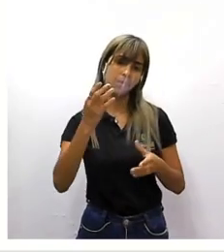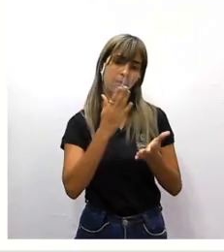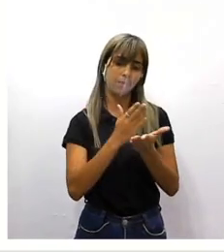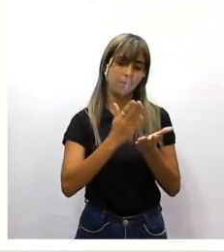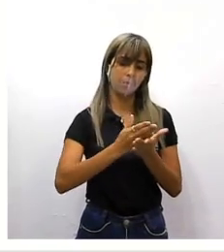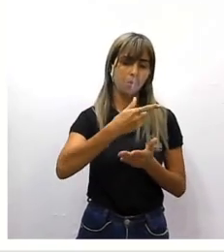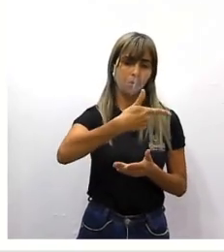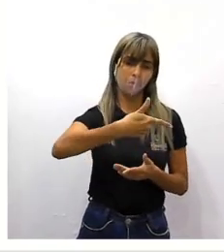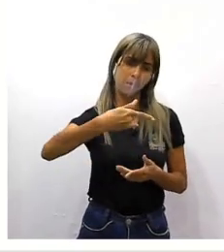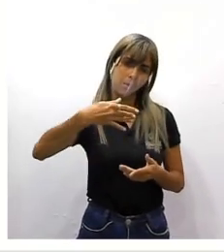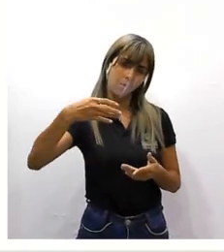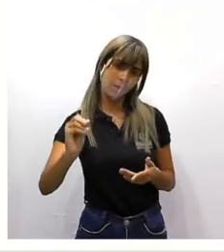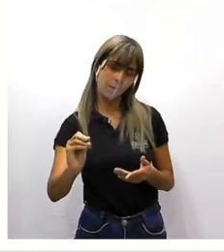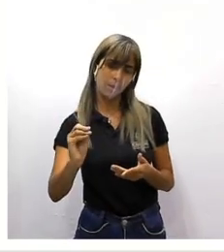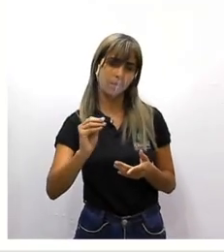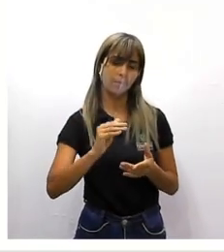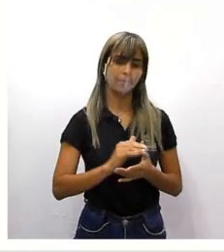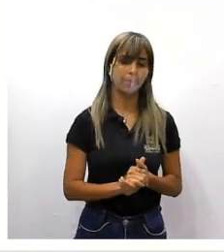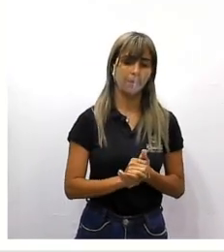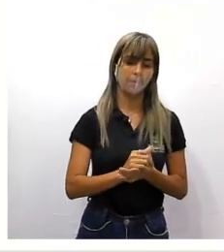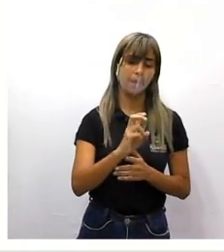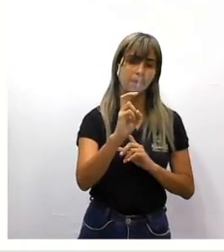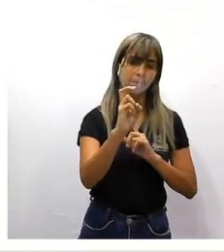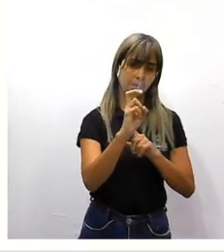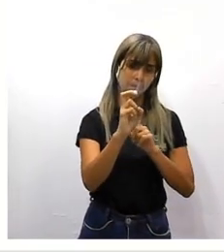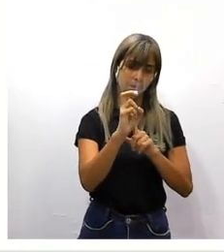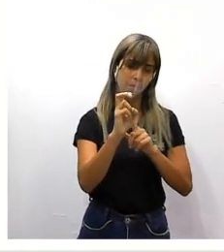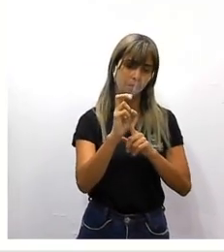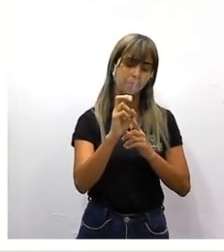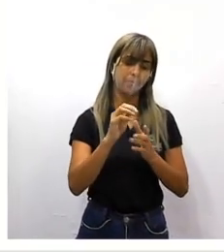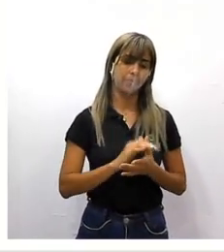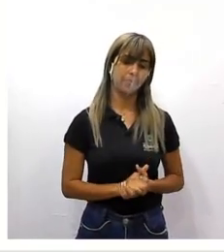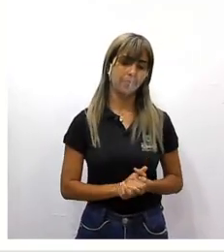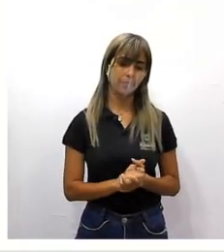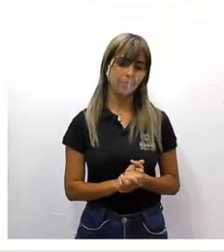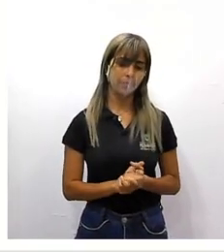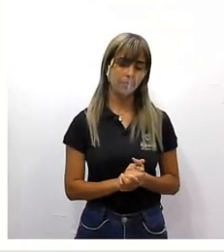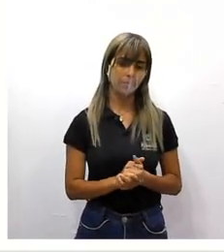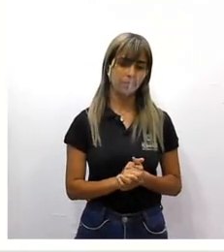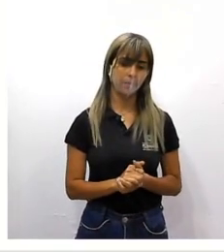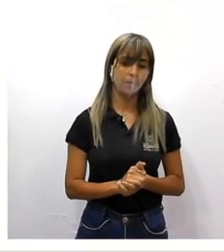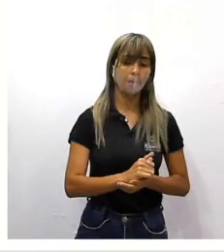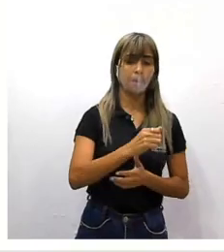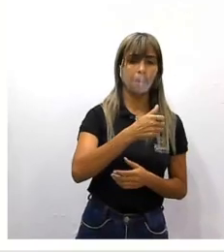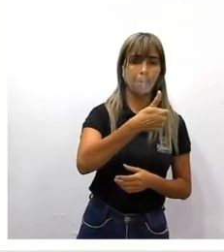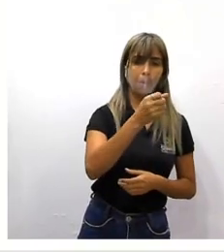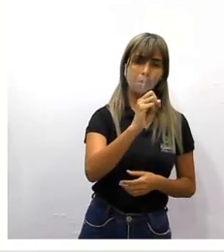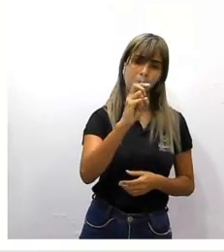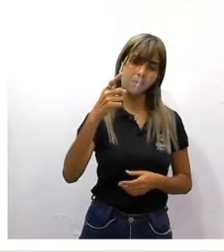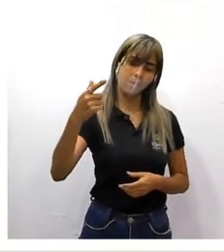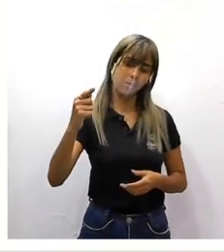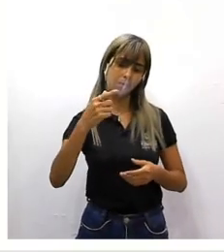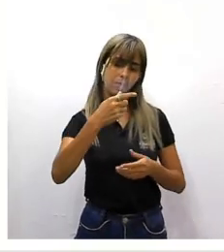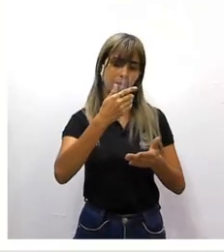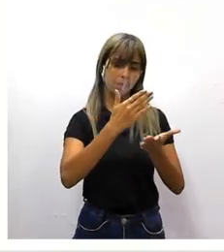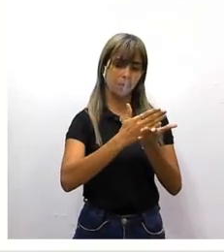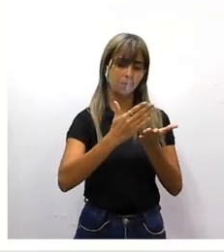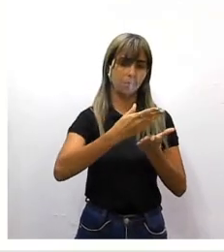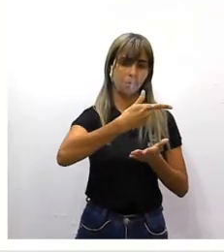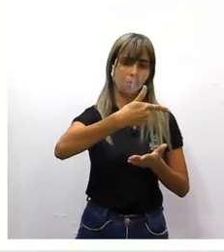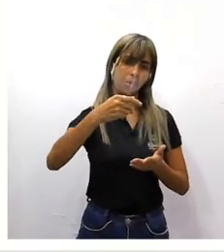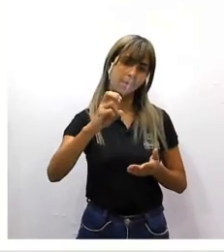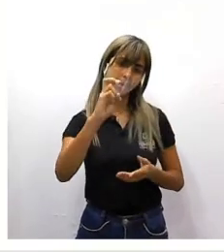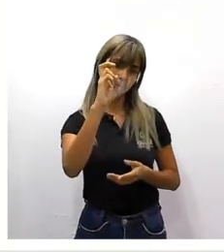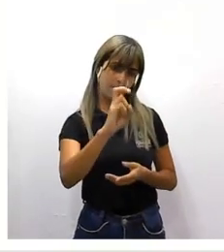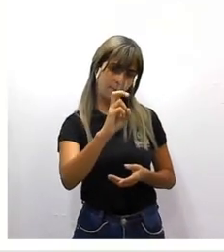240 vai ficar 5. Massa. Então, ó, 1.200 dividido por 240, 5